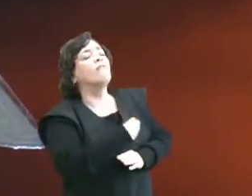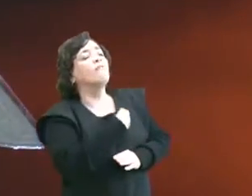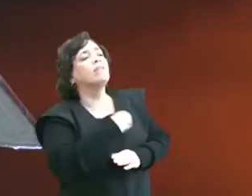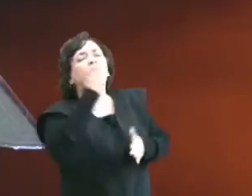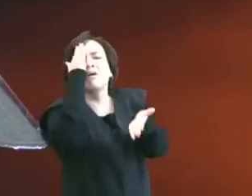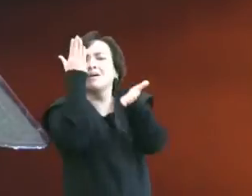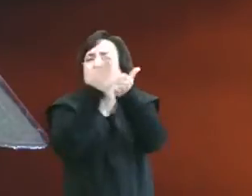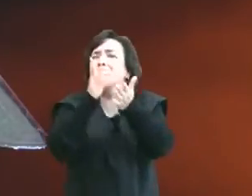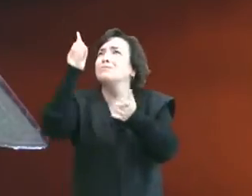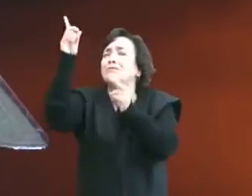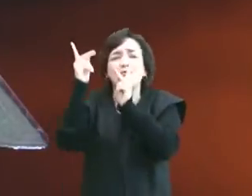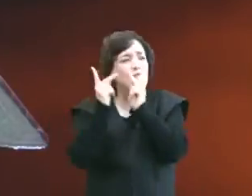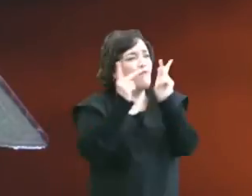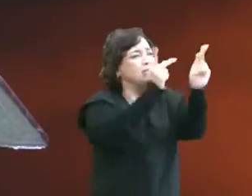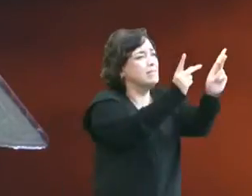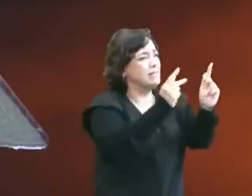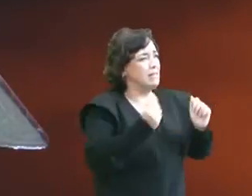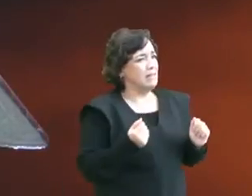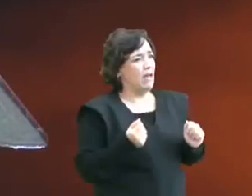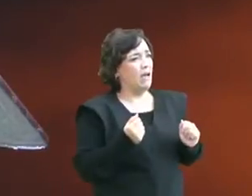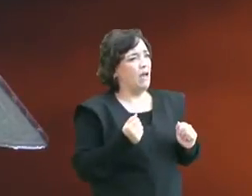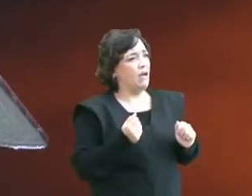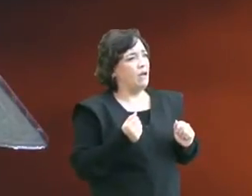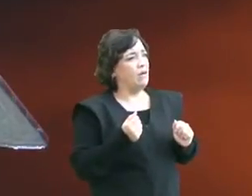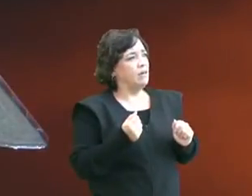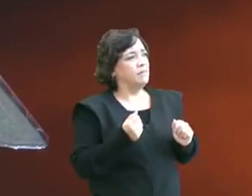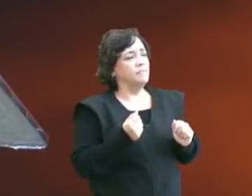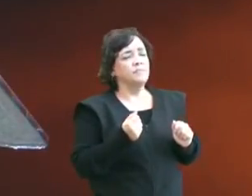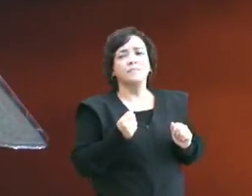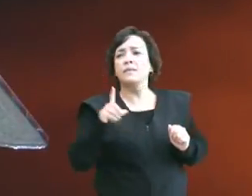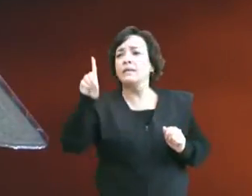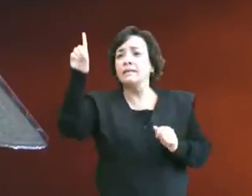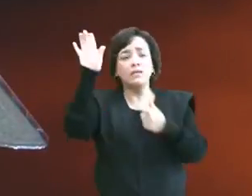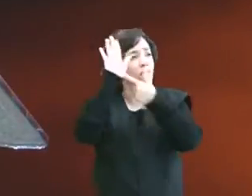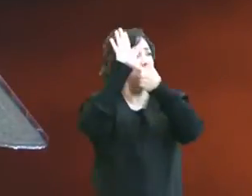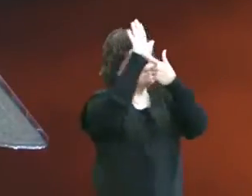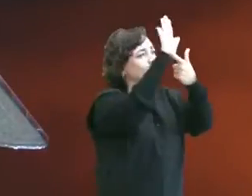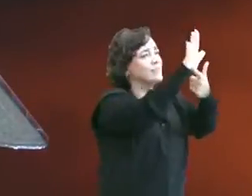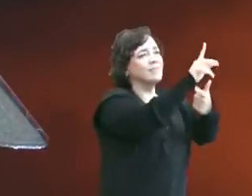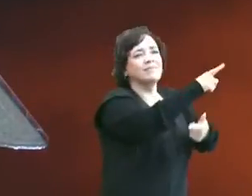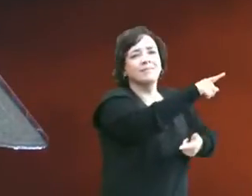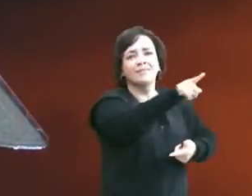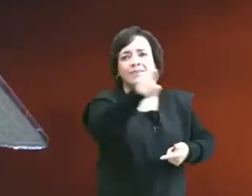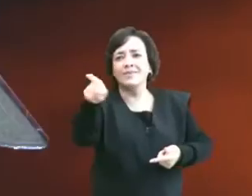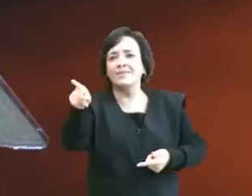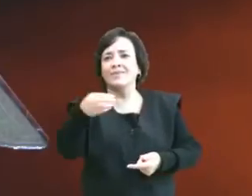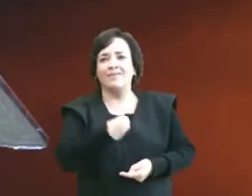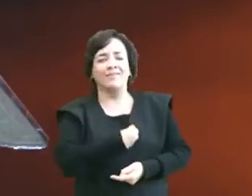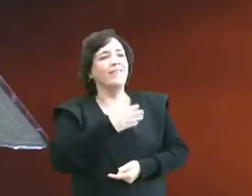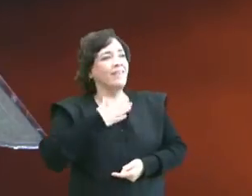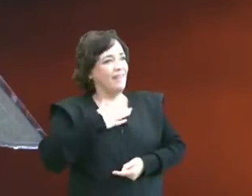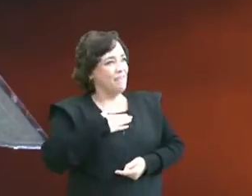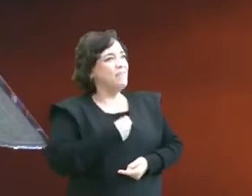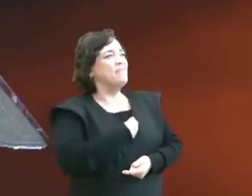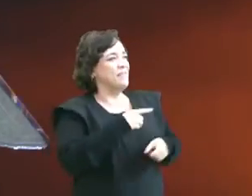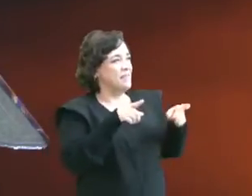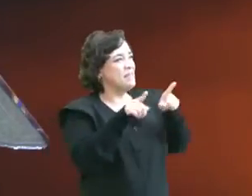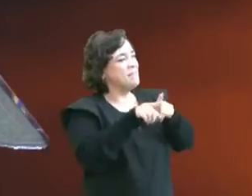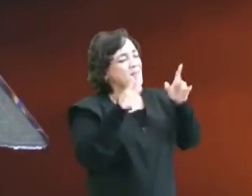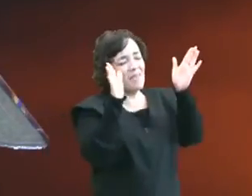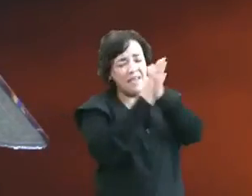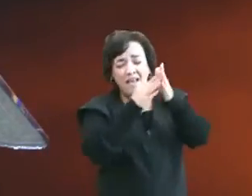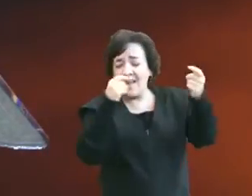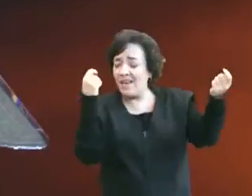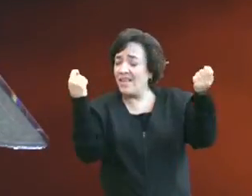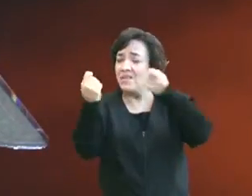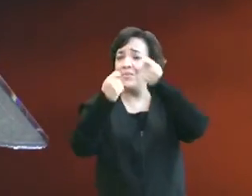visitação de Deus vai ser revelada neste lugar, nas nossas vidas.